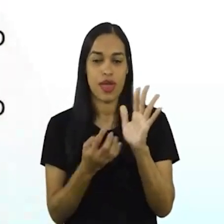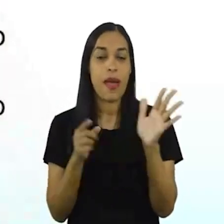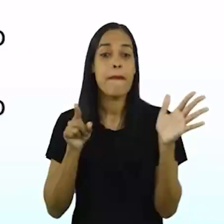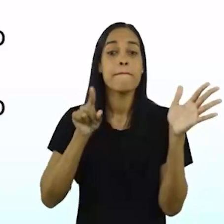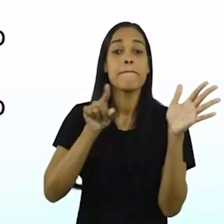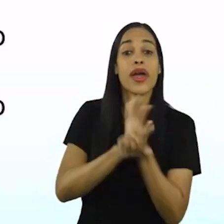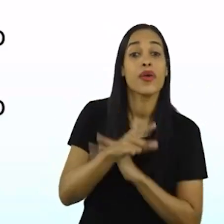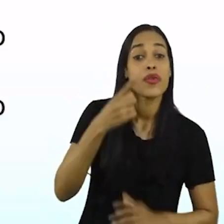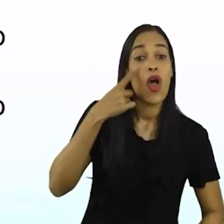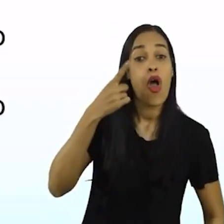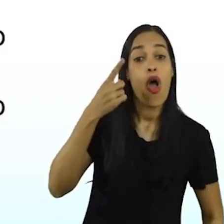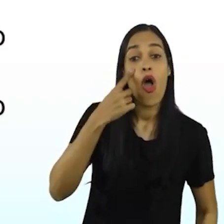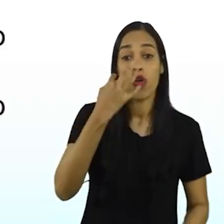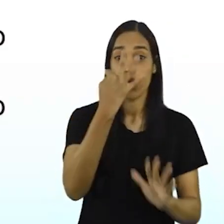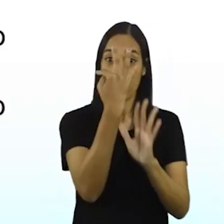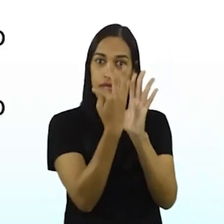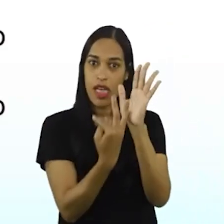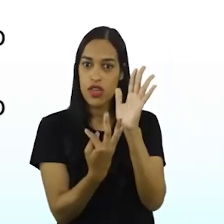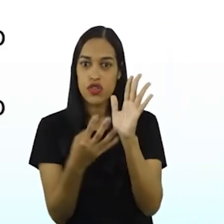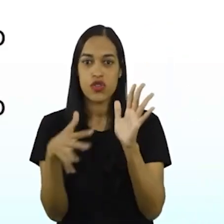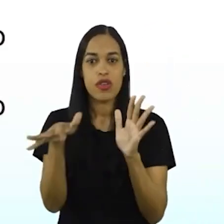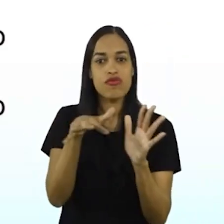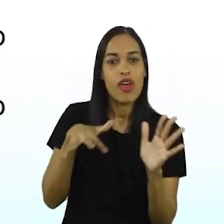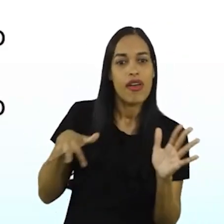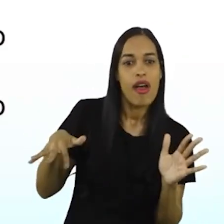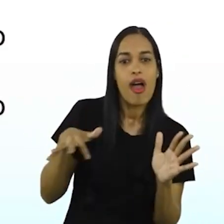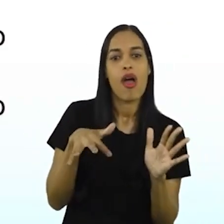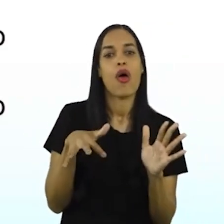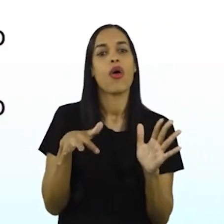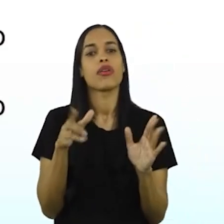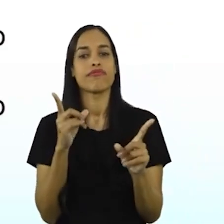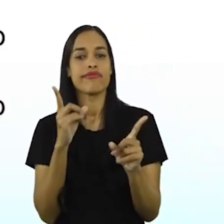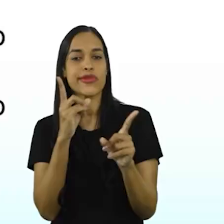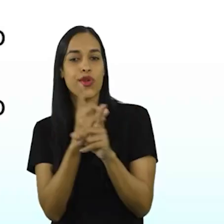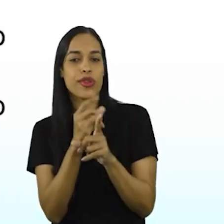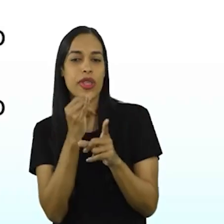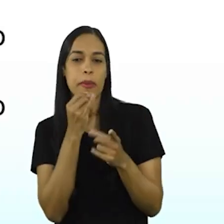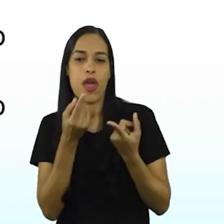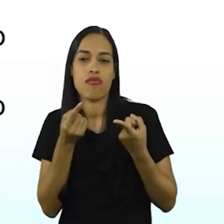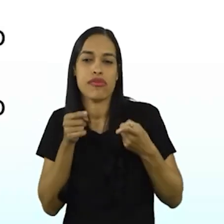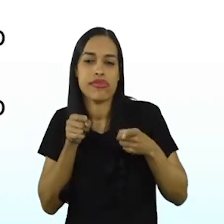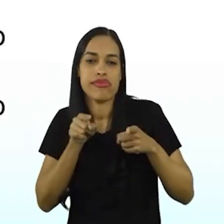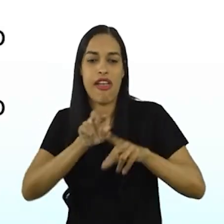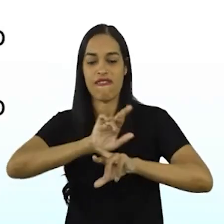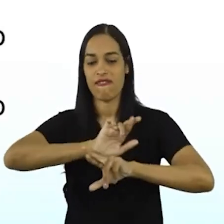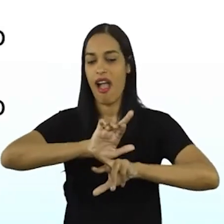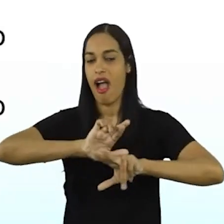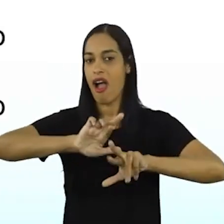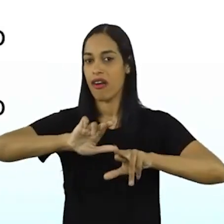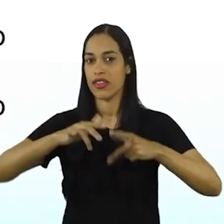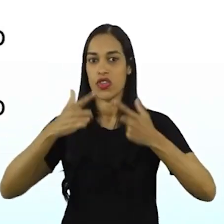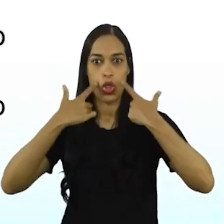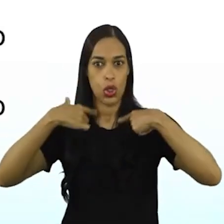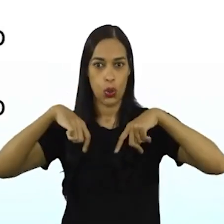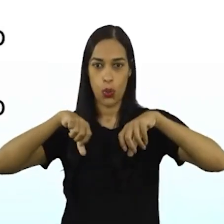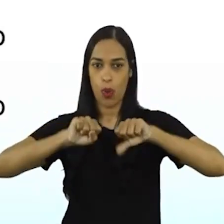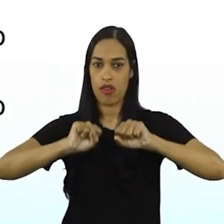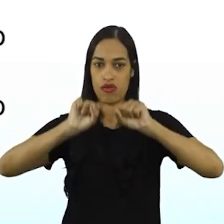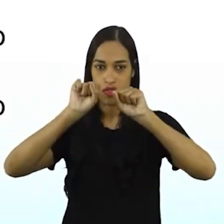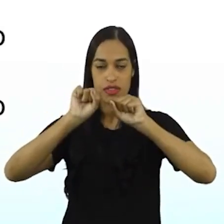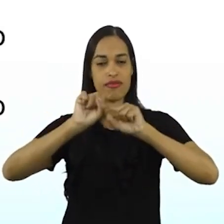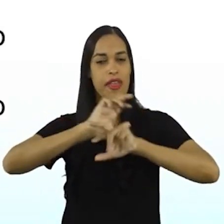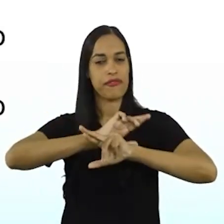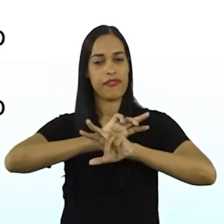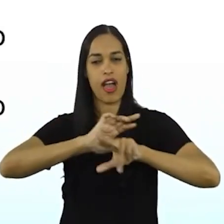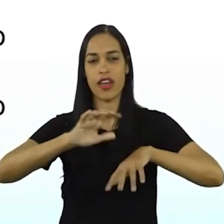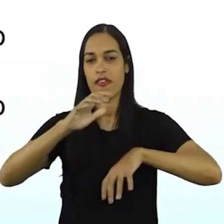No comando da questão ele diz o seguinte, vê. Nos textos em geral, dá uma olhada lá. Nos textos em geral, é comum a manifestação simultânea de várias